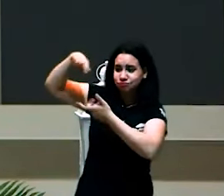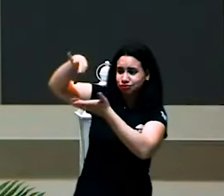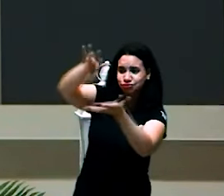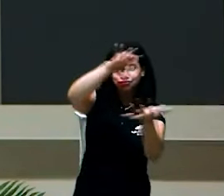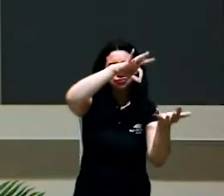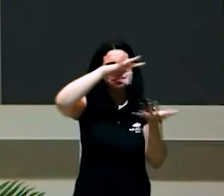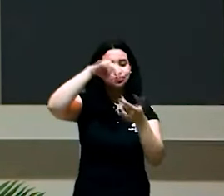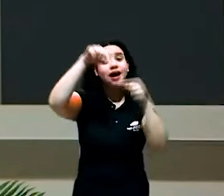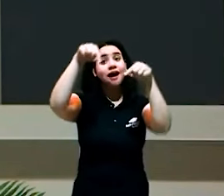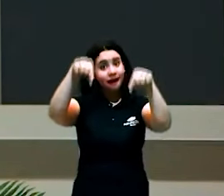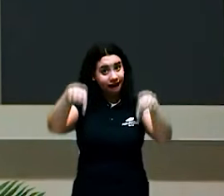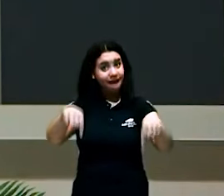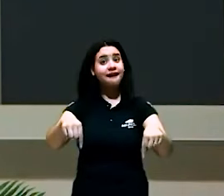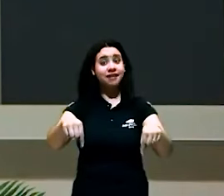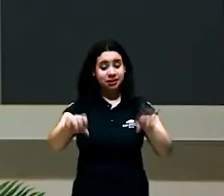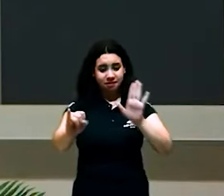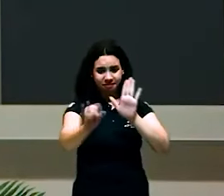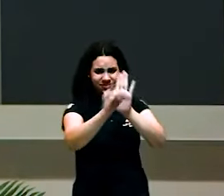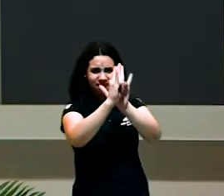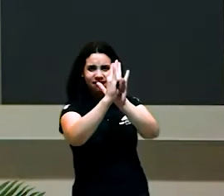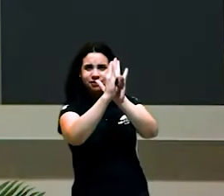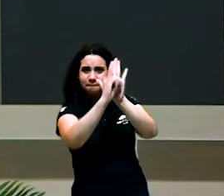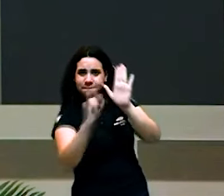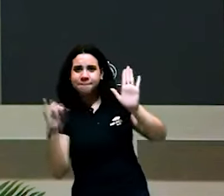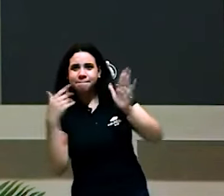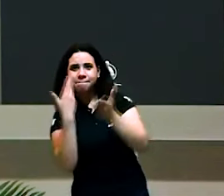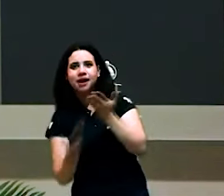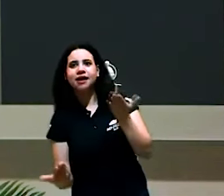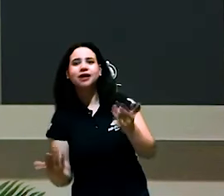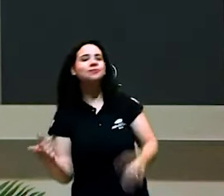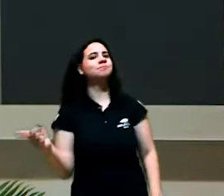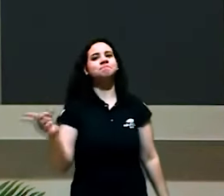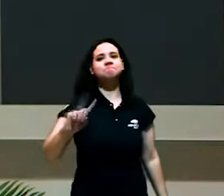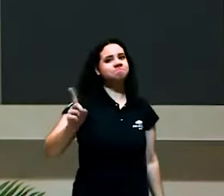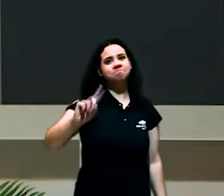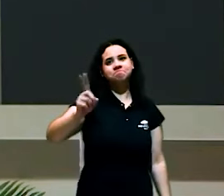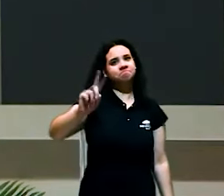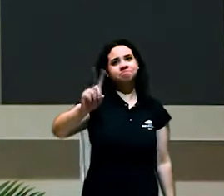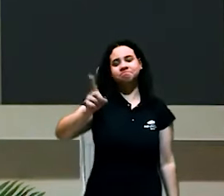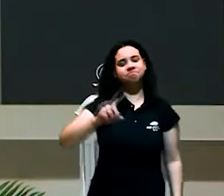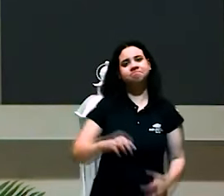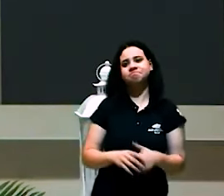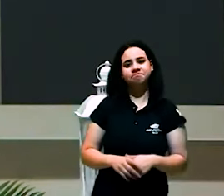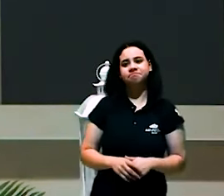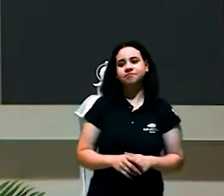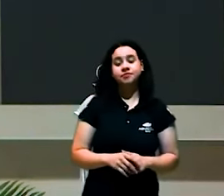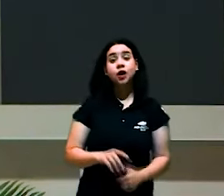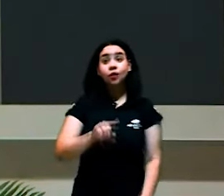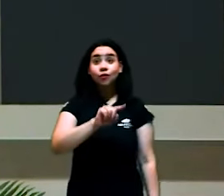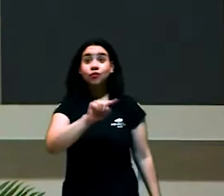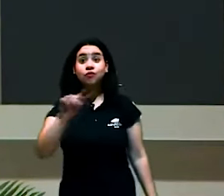a identidade com o Espírito Santo do Senhor. Nunca, jamais. Aquilo que tu não vai conseguir na